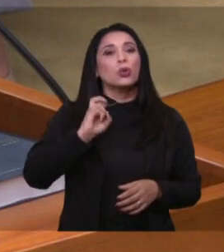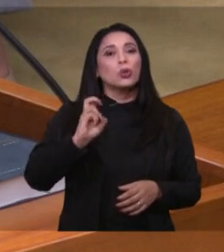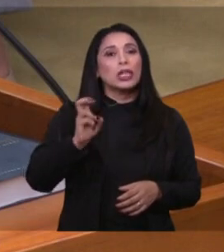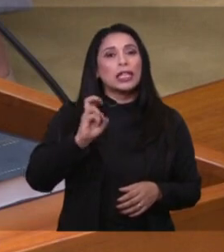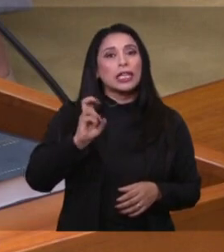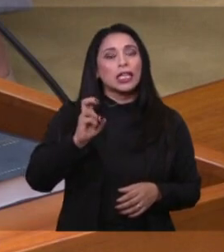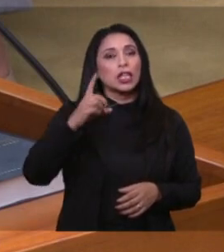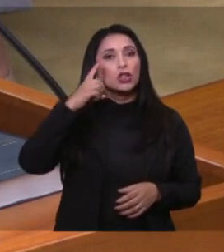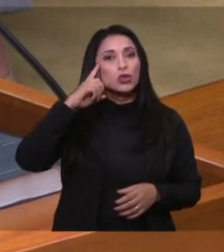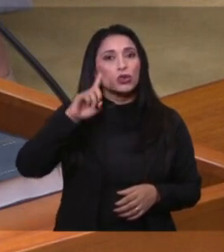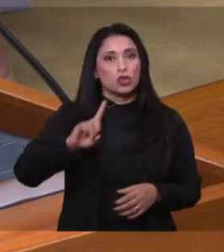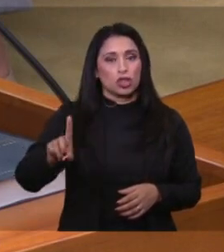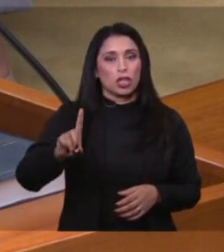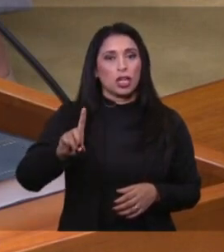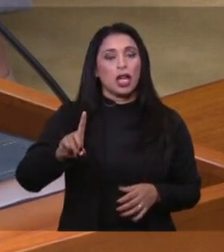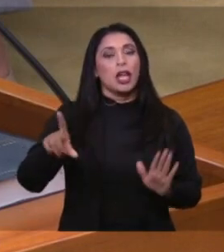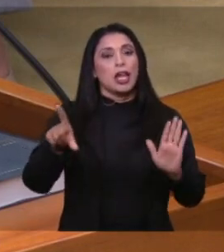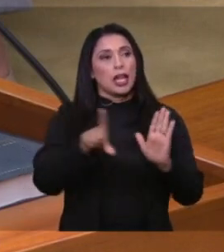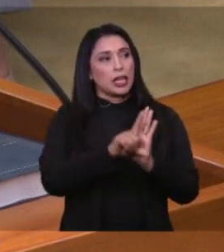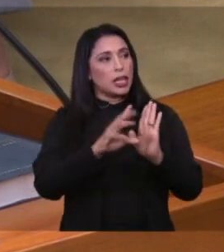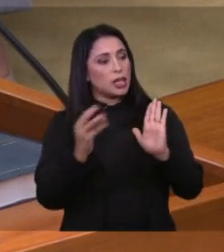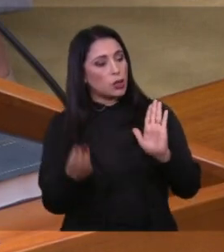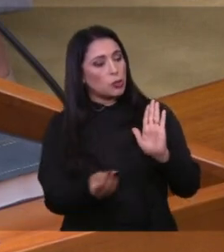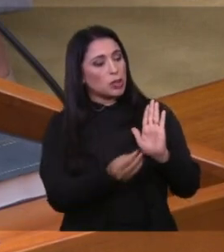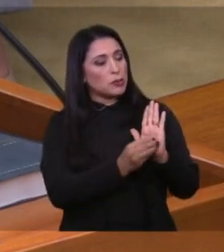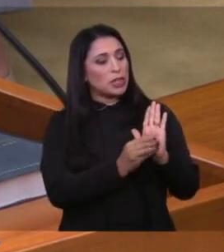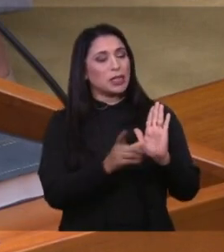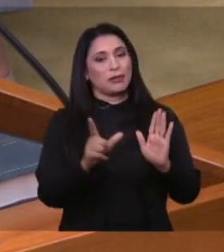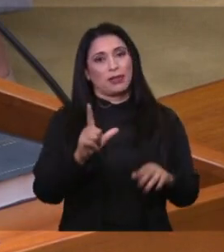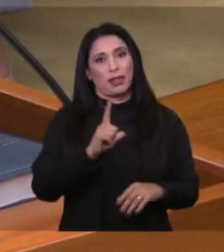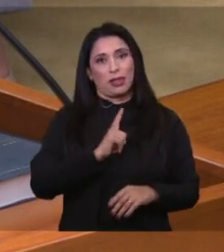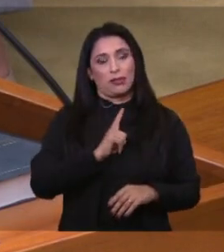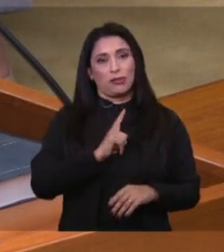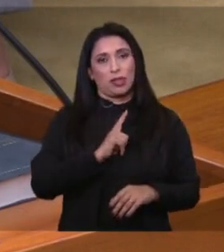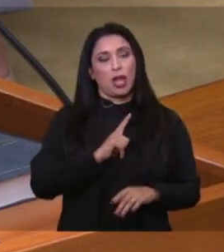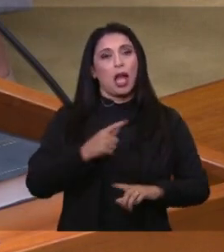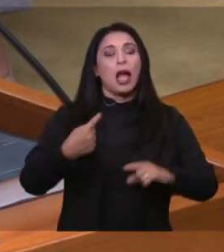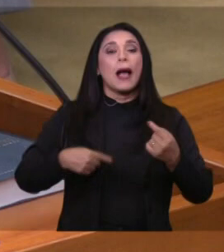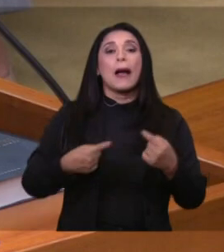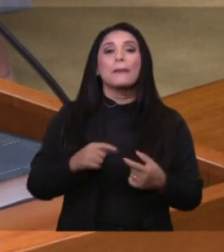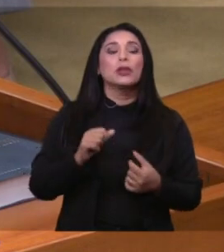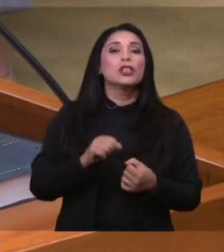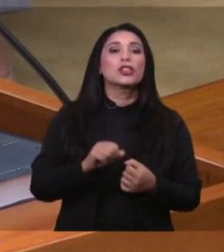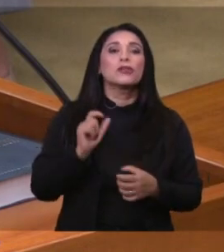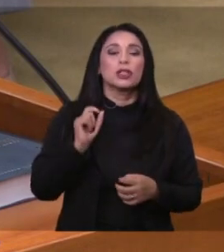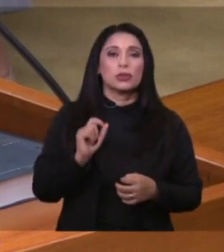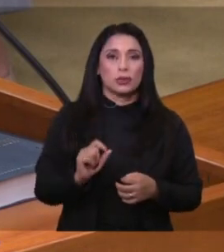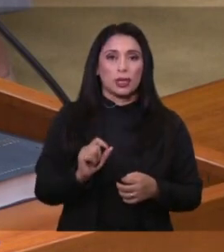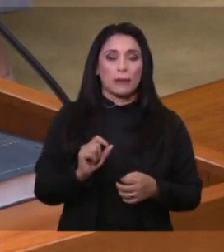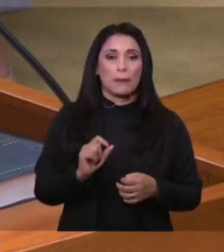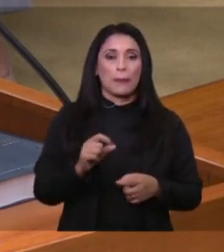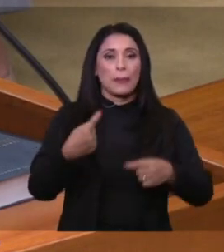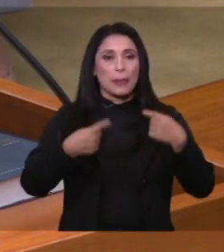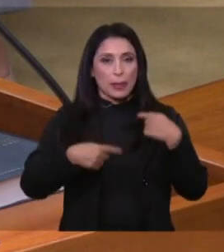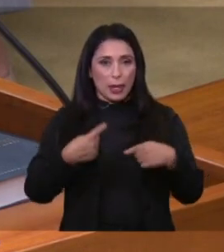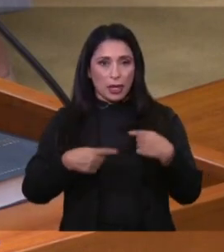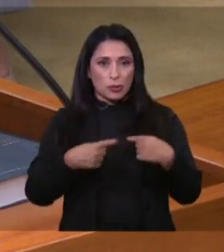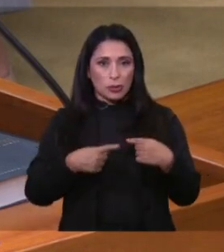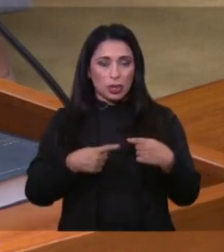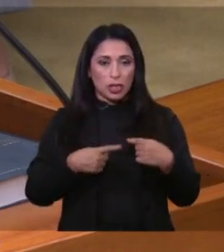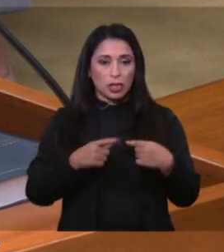é que vem a publicação da lei complementar. O que a política faz? a política